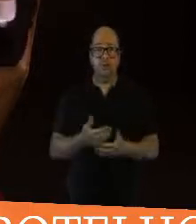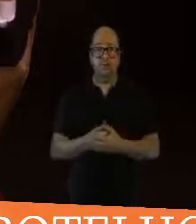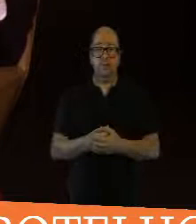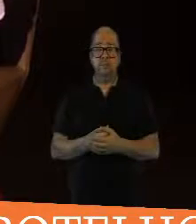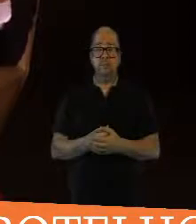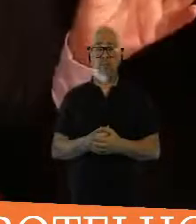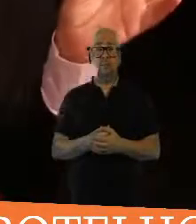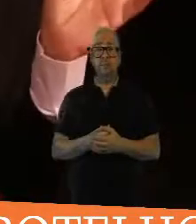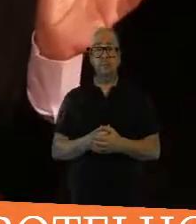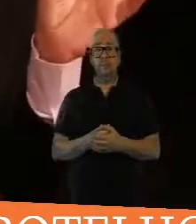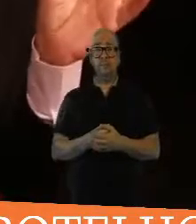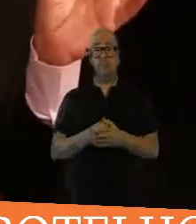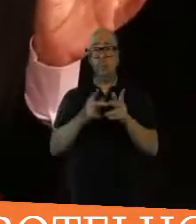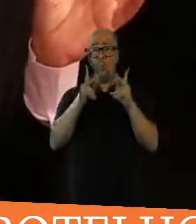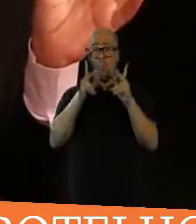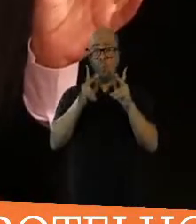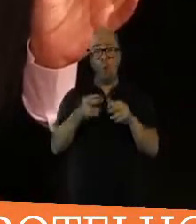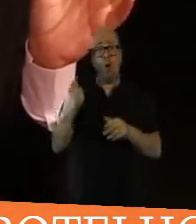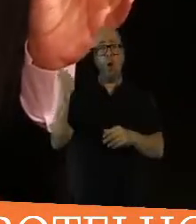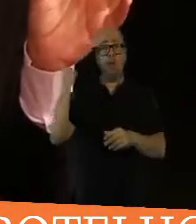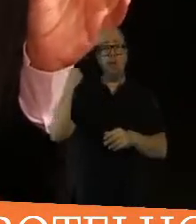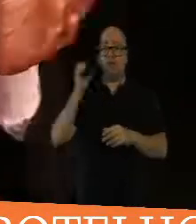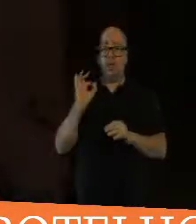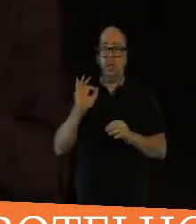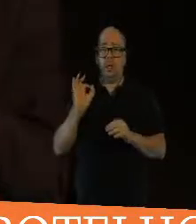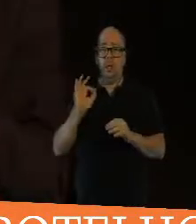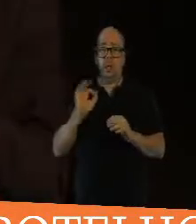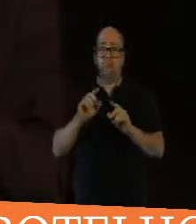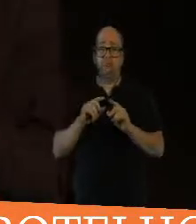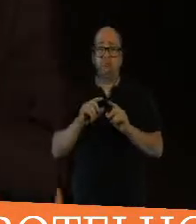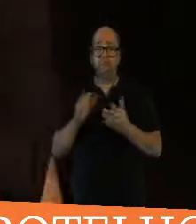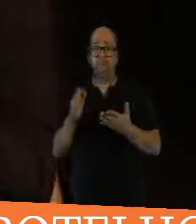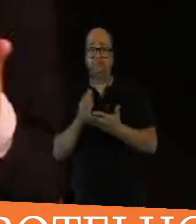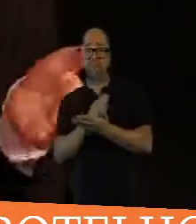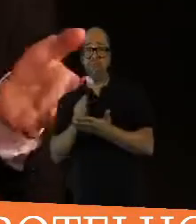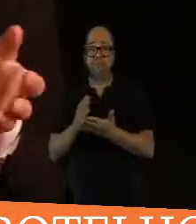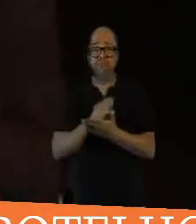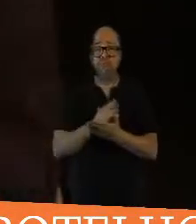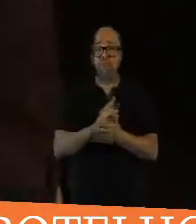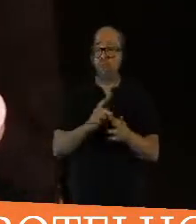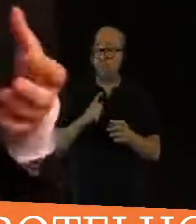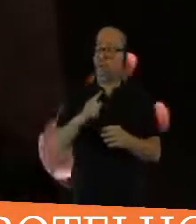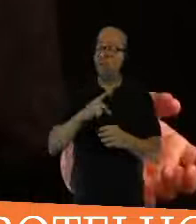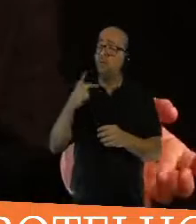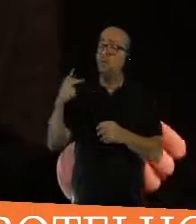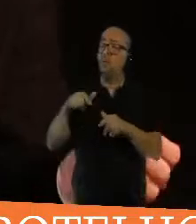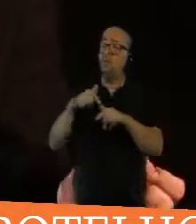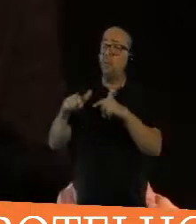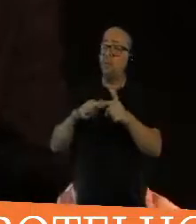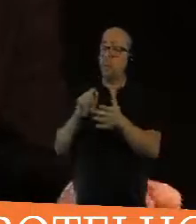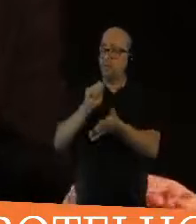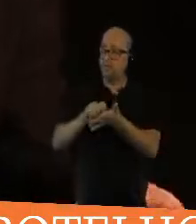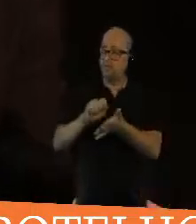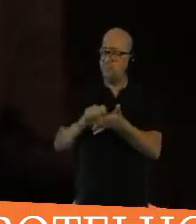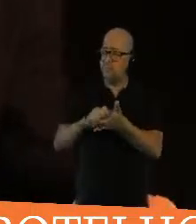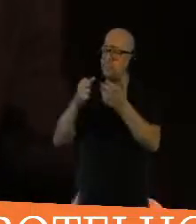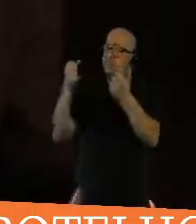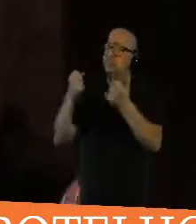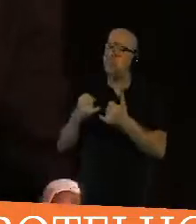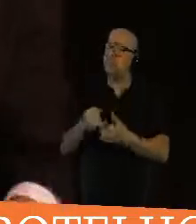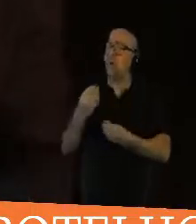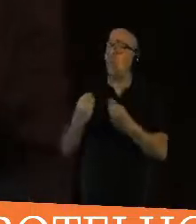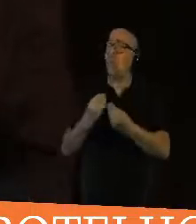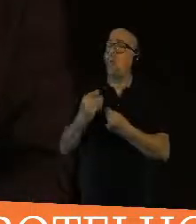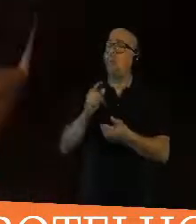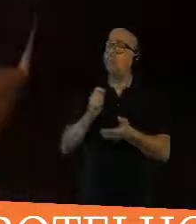tal qual o pessoal fazia na Era de Ouro do Rádio, né? Isso tem muito que ver com o trabalho que você fez, o trabalho dos arranjos e tal. Sim.